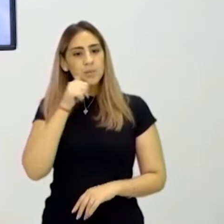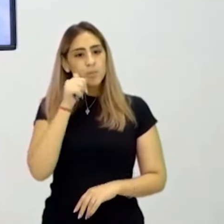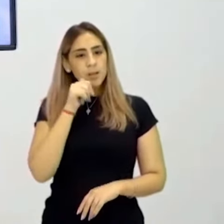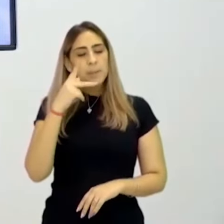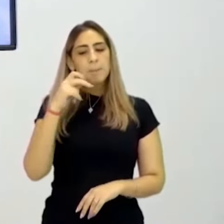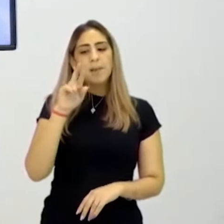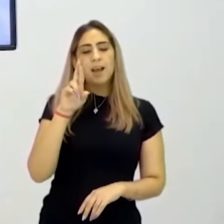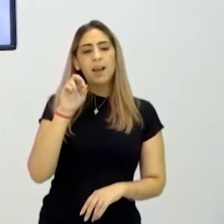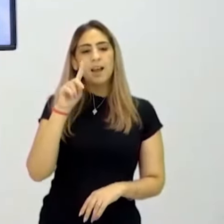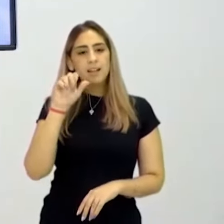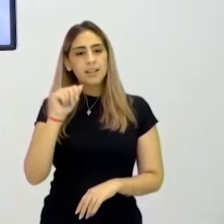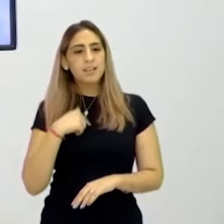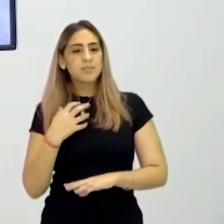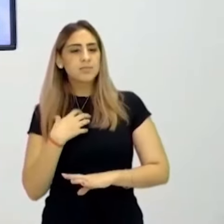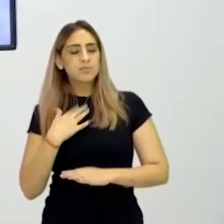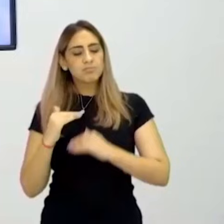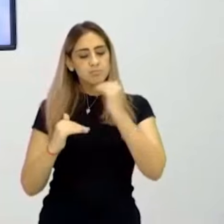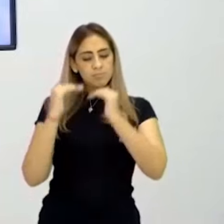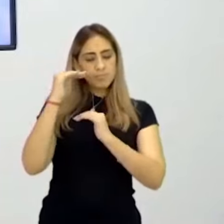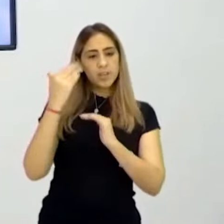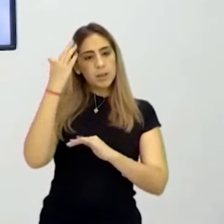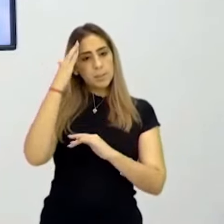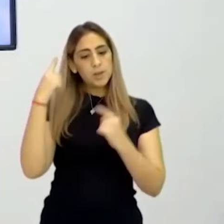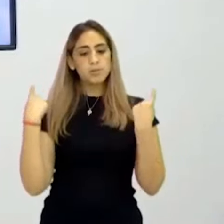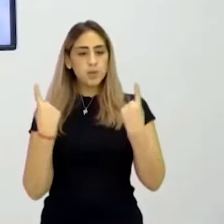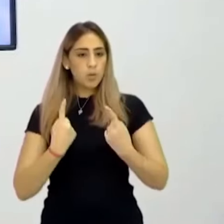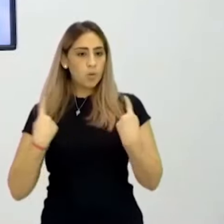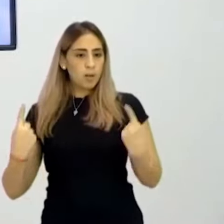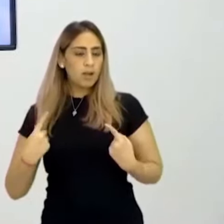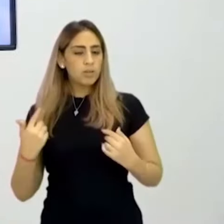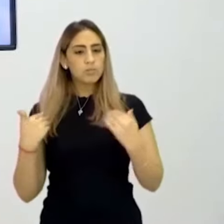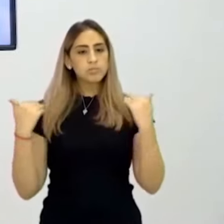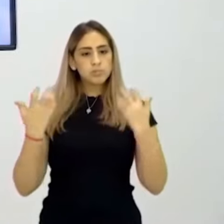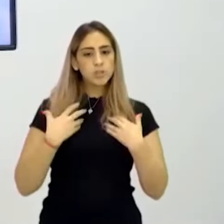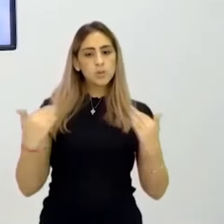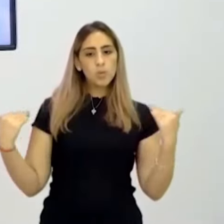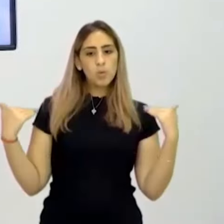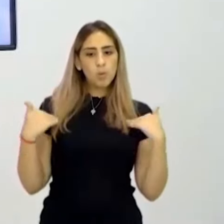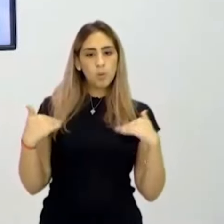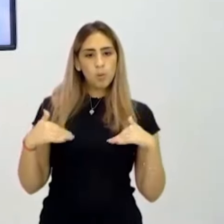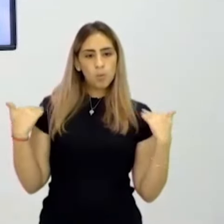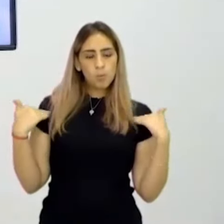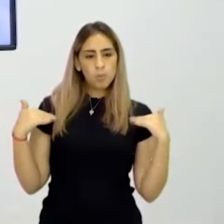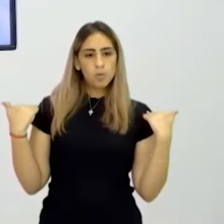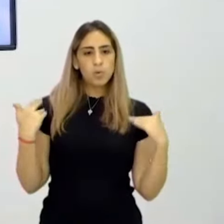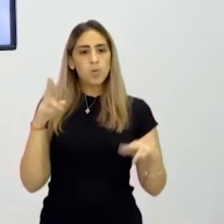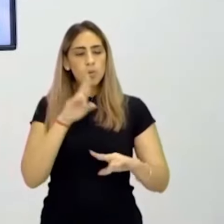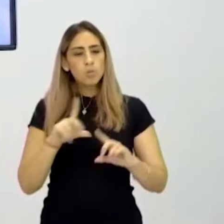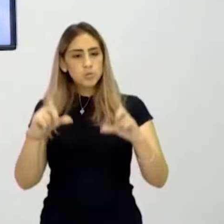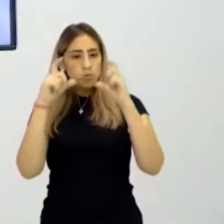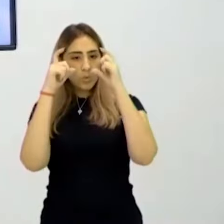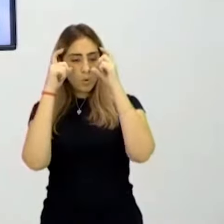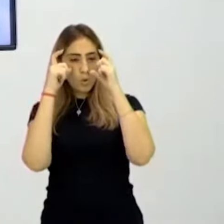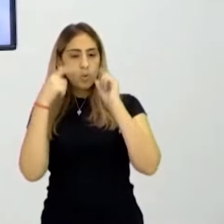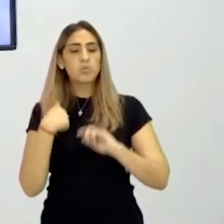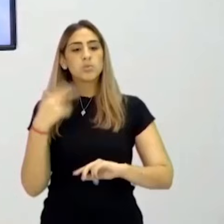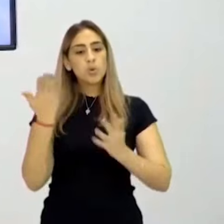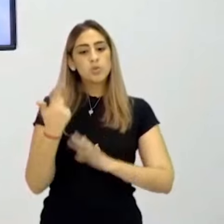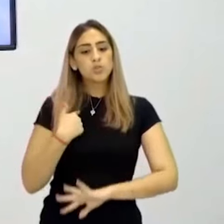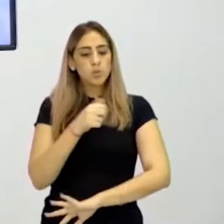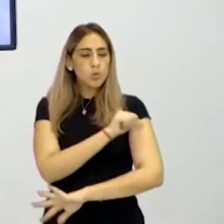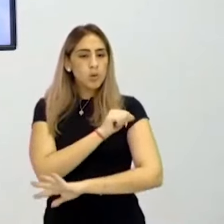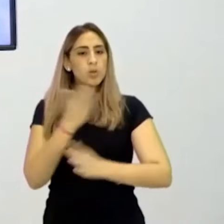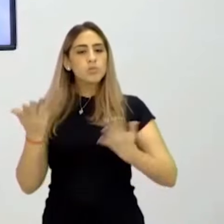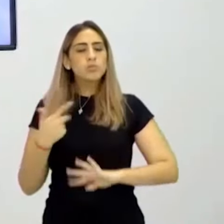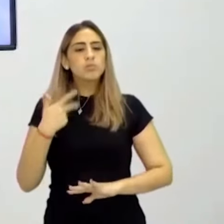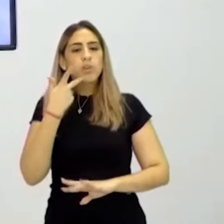de estatura mediana, tenho cabelos encaracolados na altura do ombro, vermelhos, eu uso óculos. E hoje, nono ano, nós